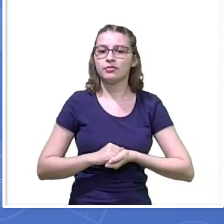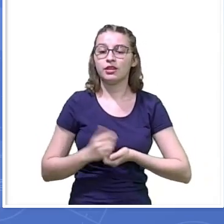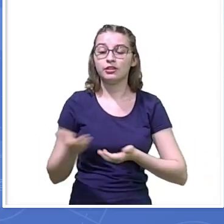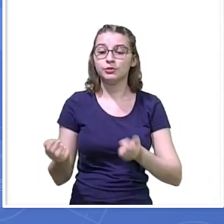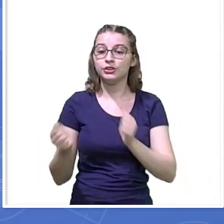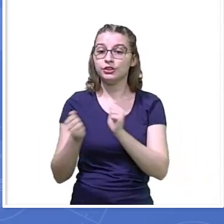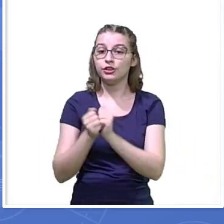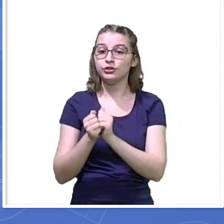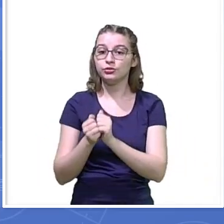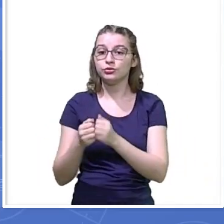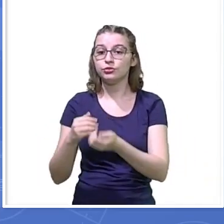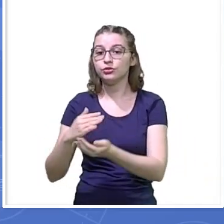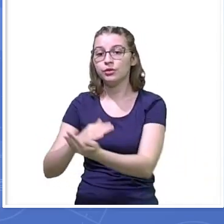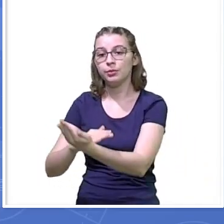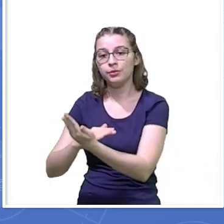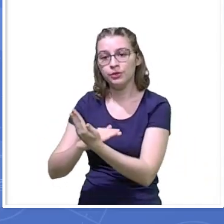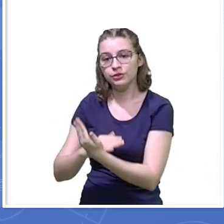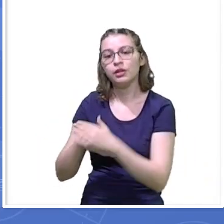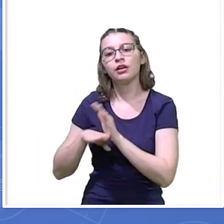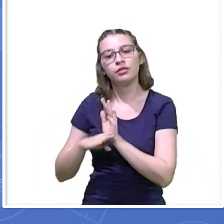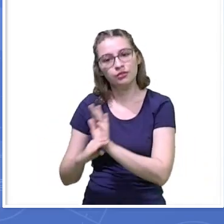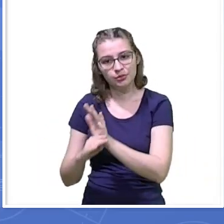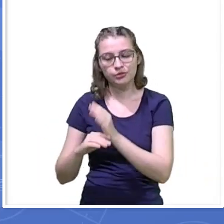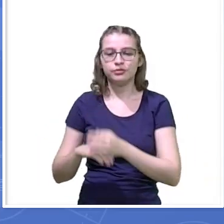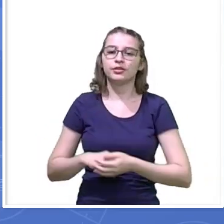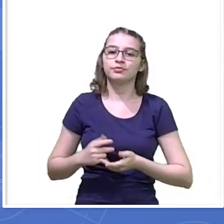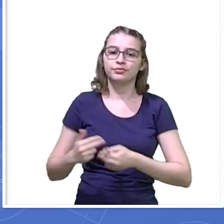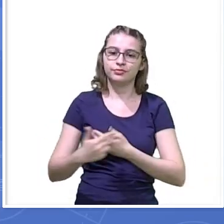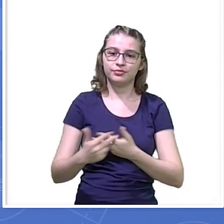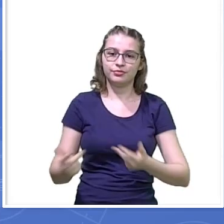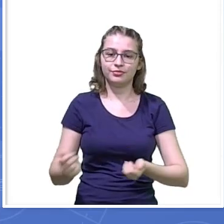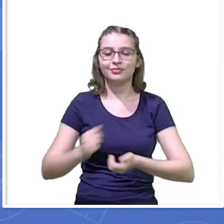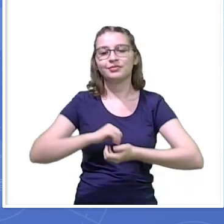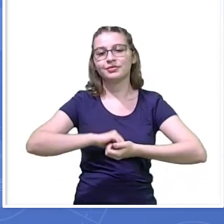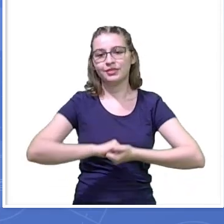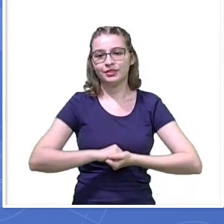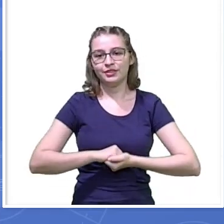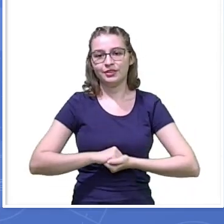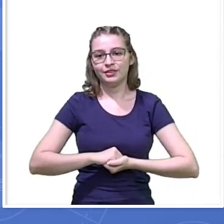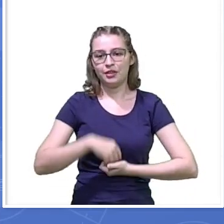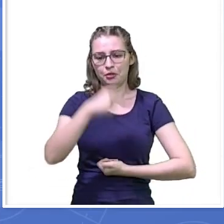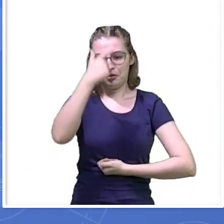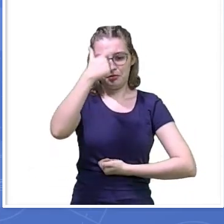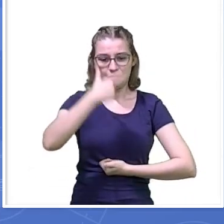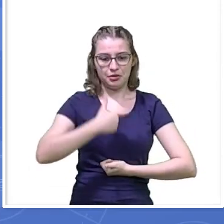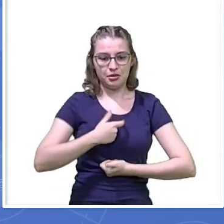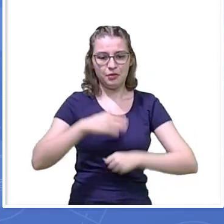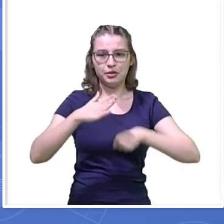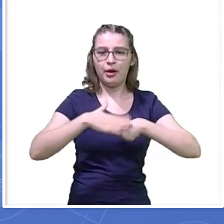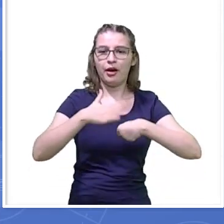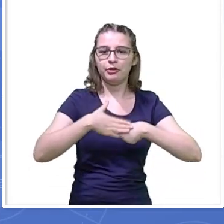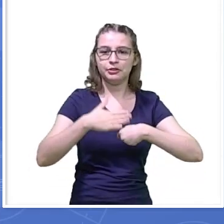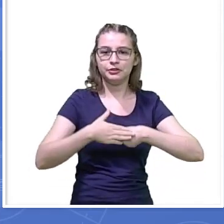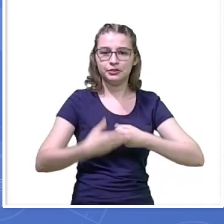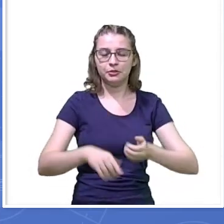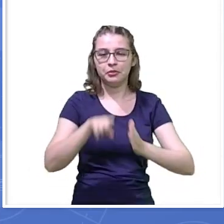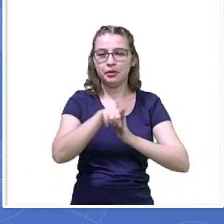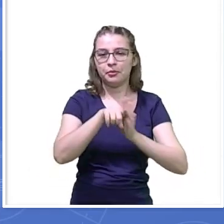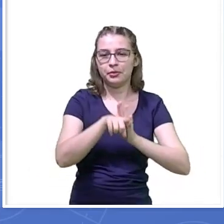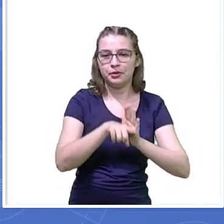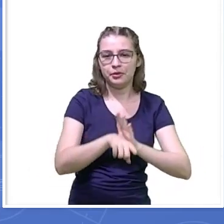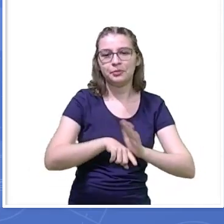aí nos seus estudos. Ok, pessoal? Além de vocês mesmos, né? Vocês próprios, que também